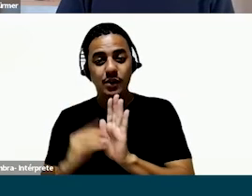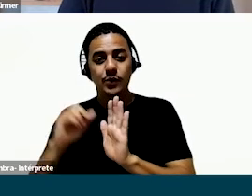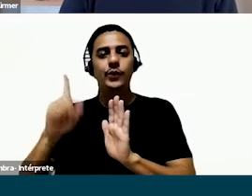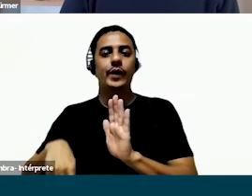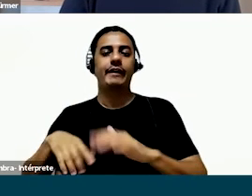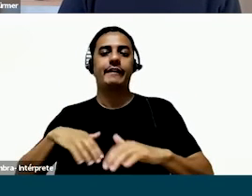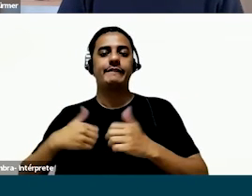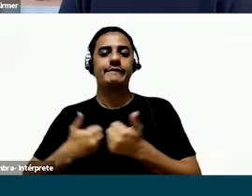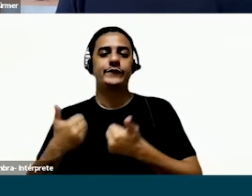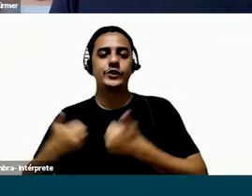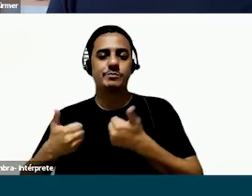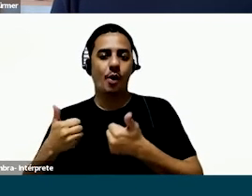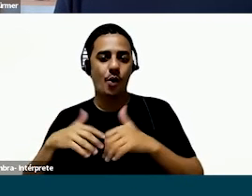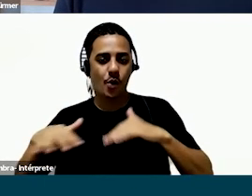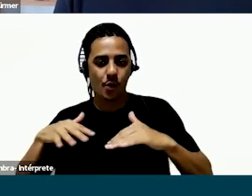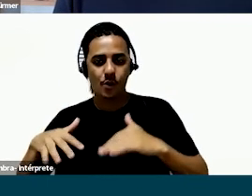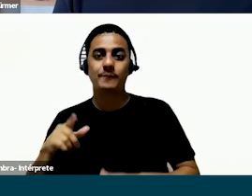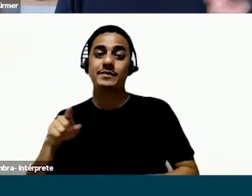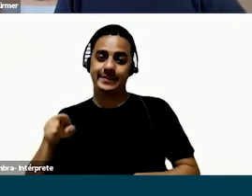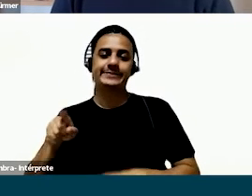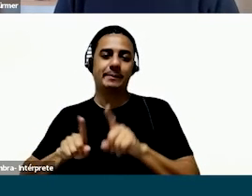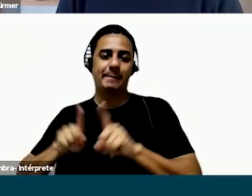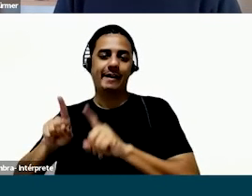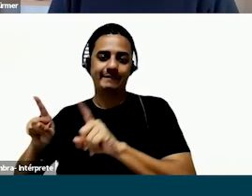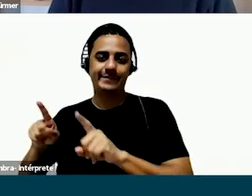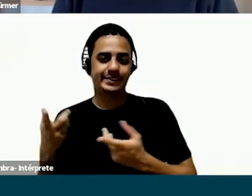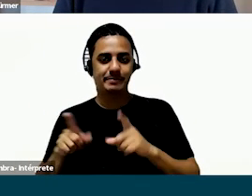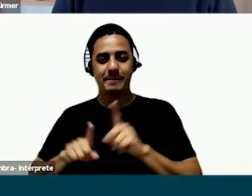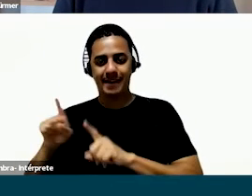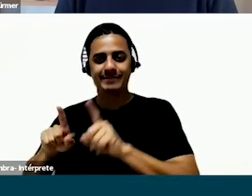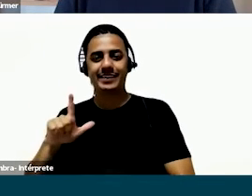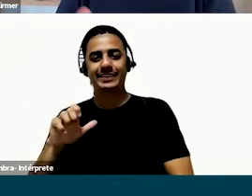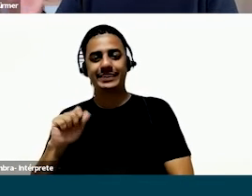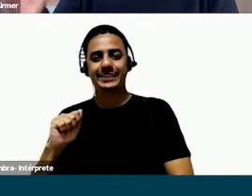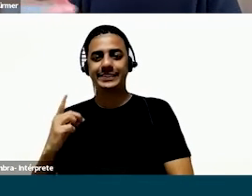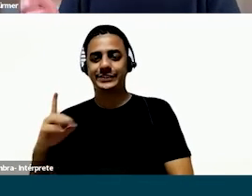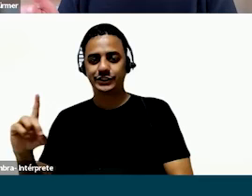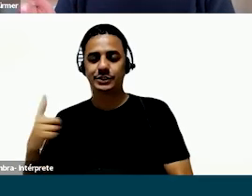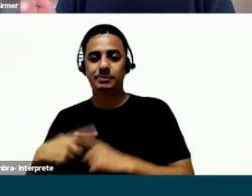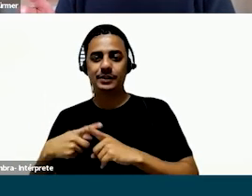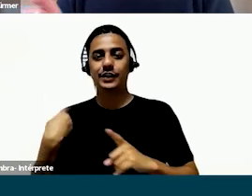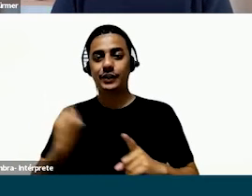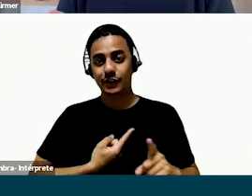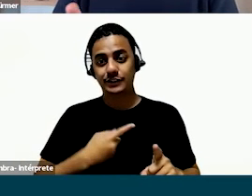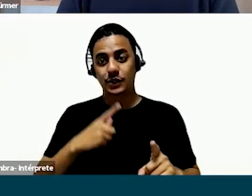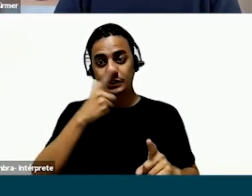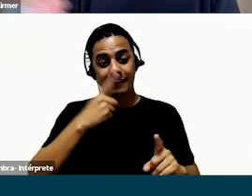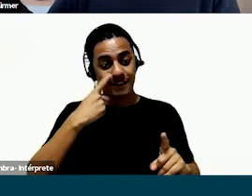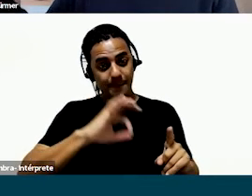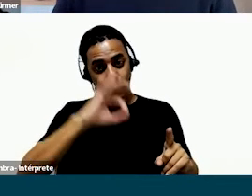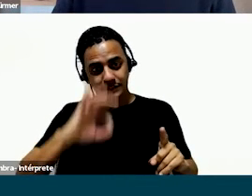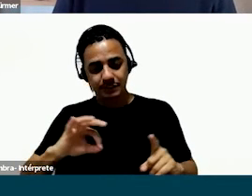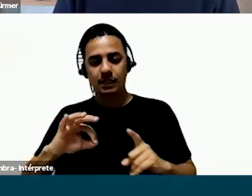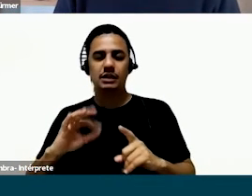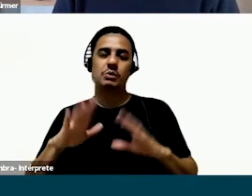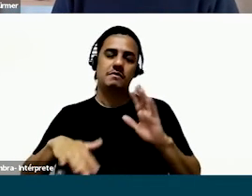calçada em cima do futebol. Então, era um fator externo que influenciava na nossa métrica. E era uma métrica leading, né? Porque a gente só conseguia ver o percentual de assinantes usando